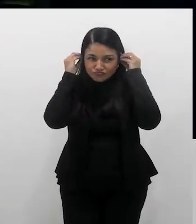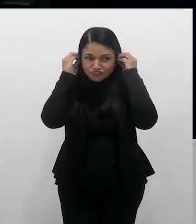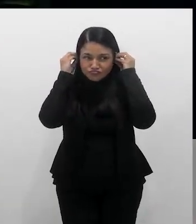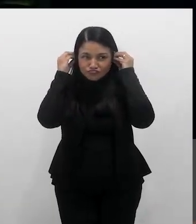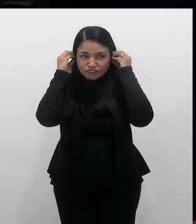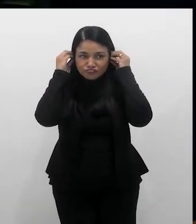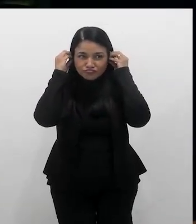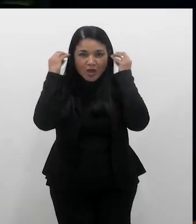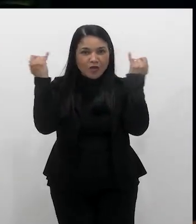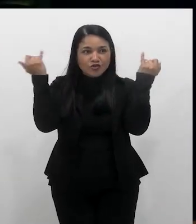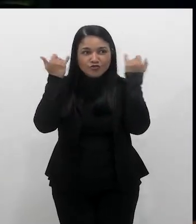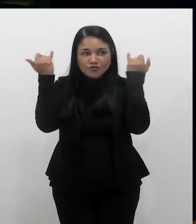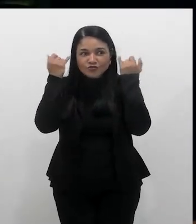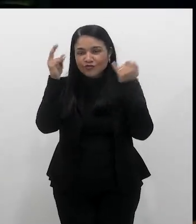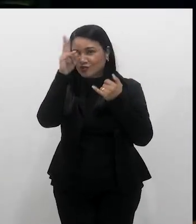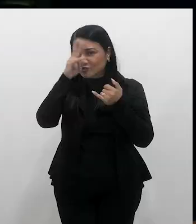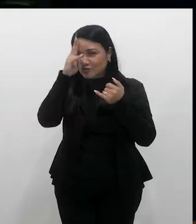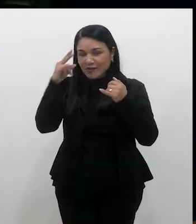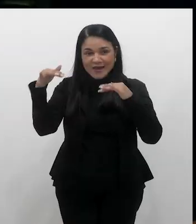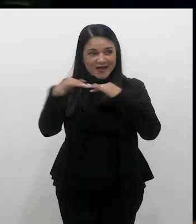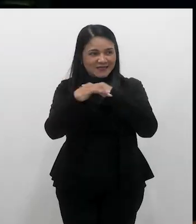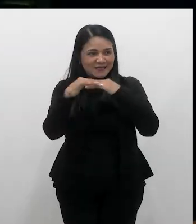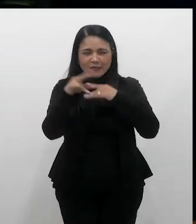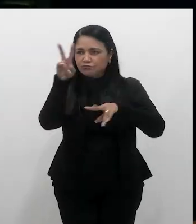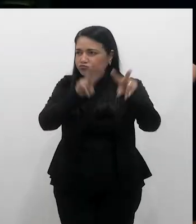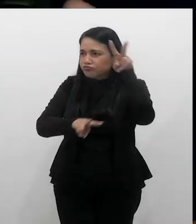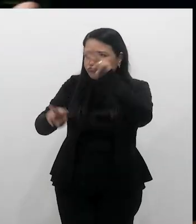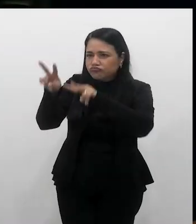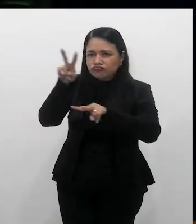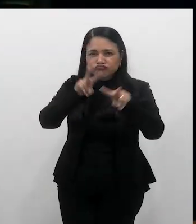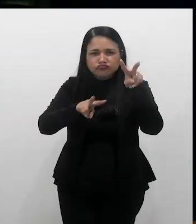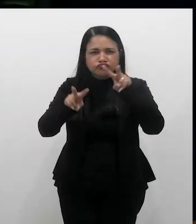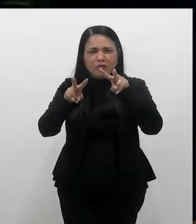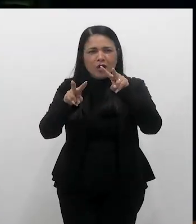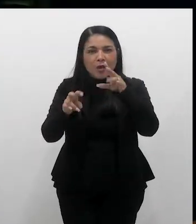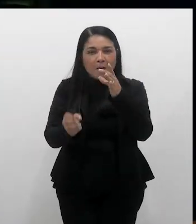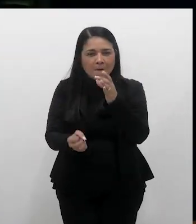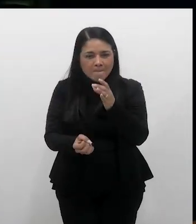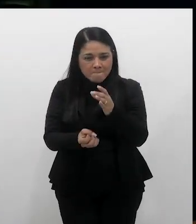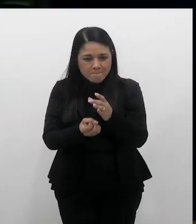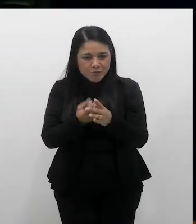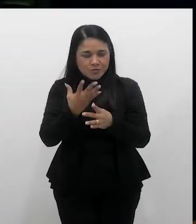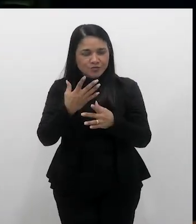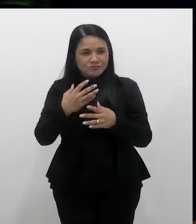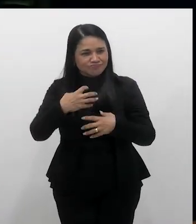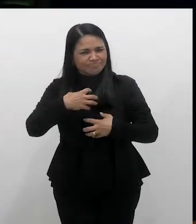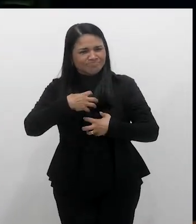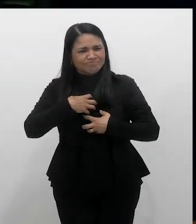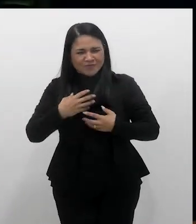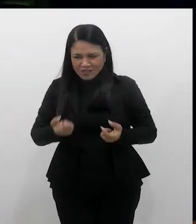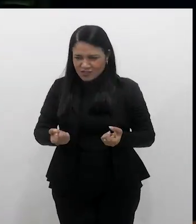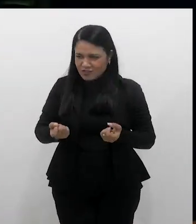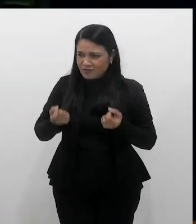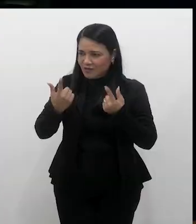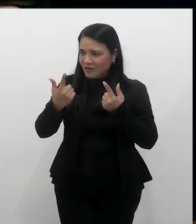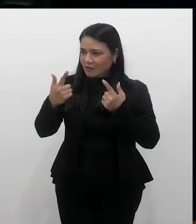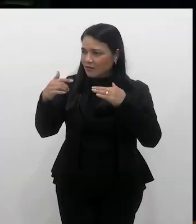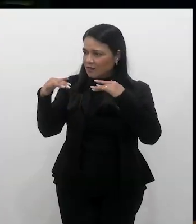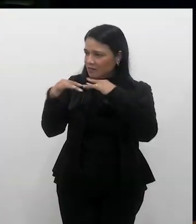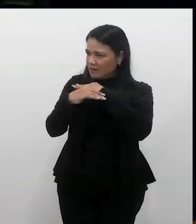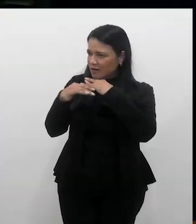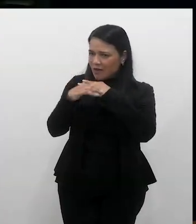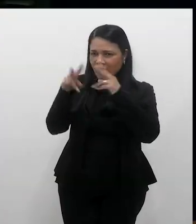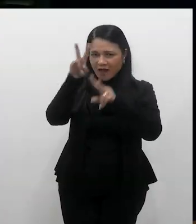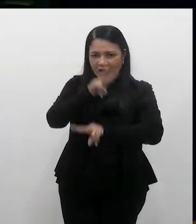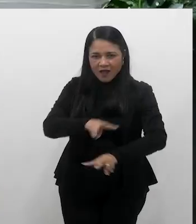faixa aqui e está vendo a cidade de uma outra maneira. Como é que a gente produz uma certa estranheza, né? Tipo, que nos faz olhar para a cidade